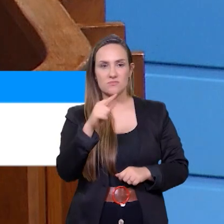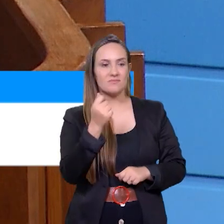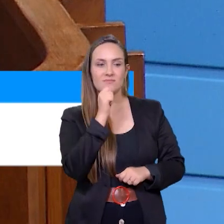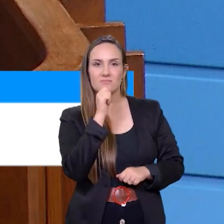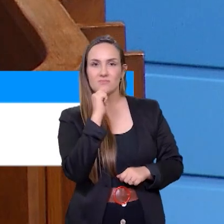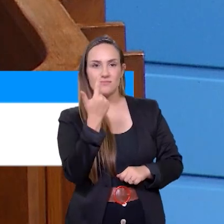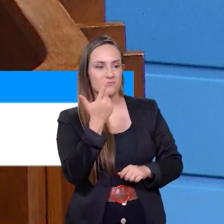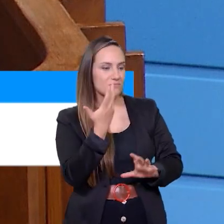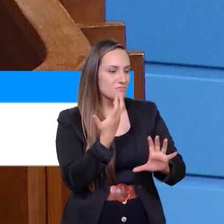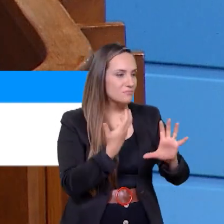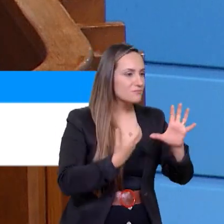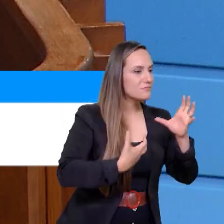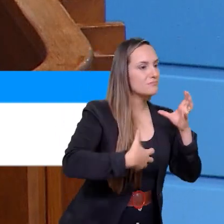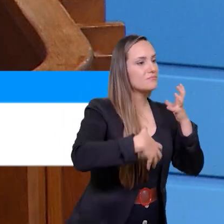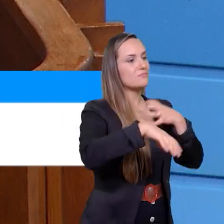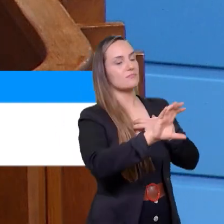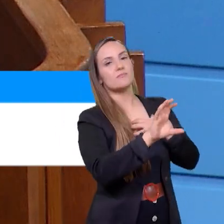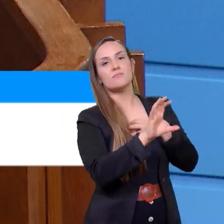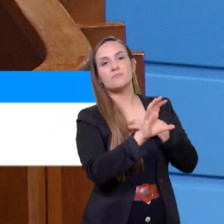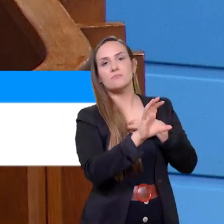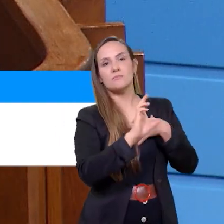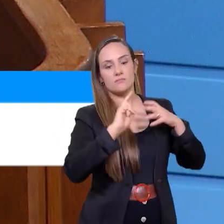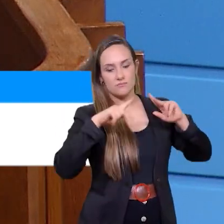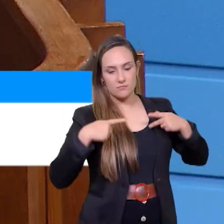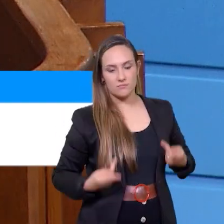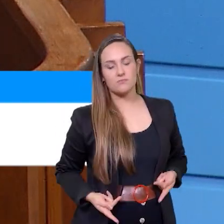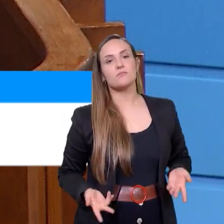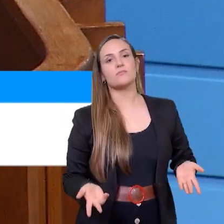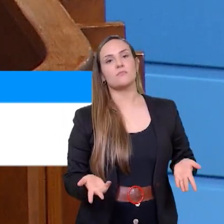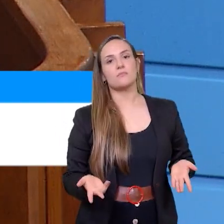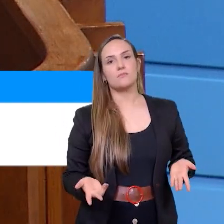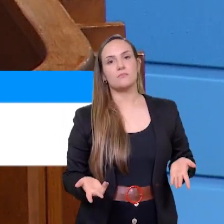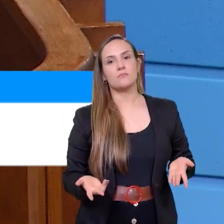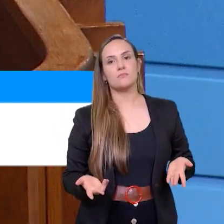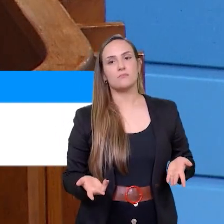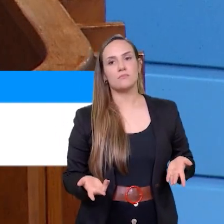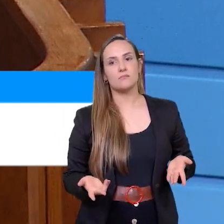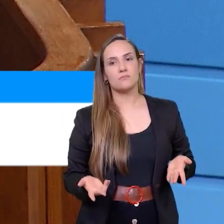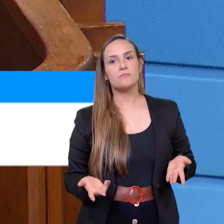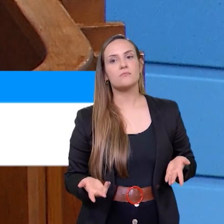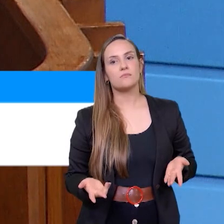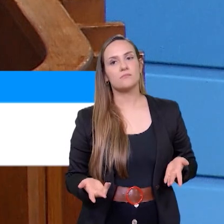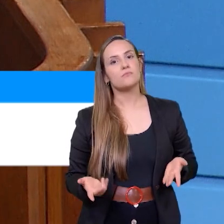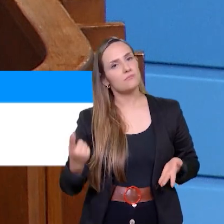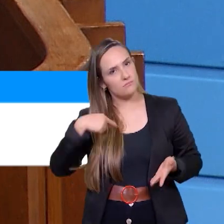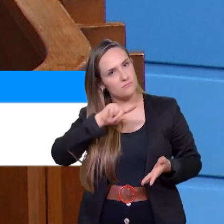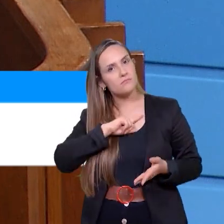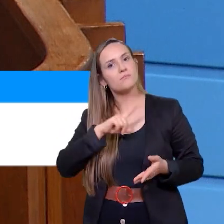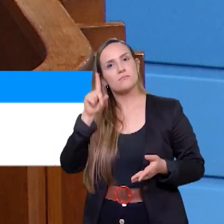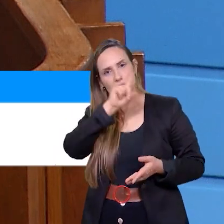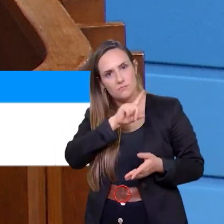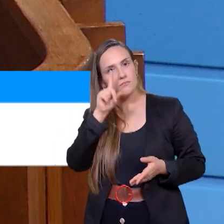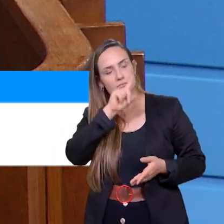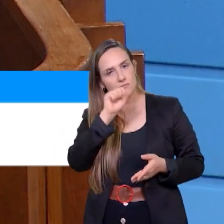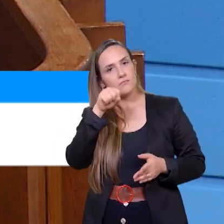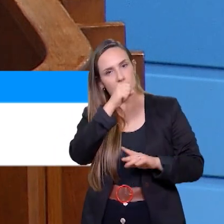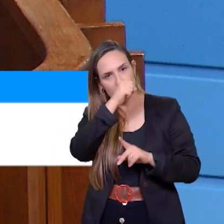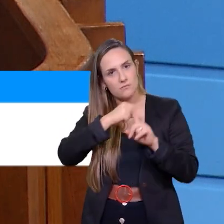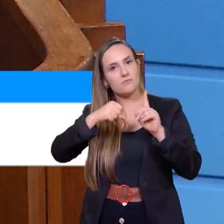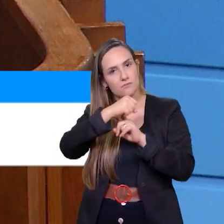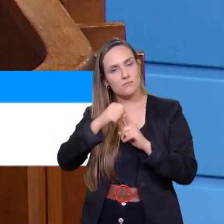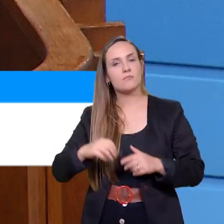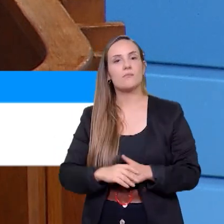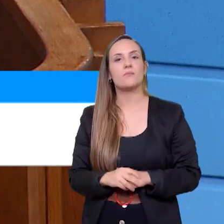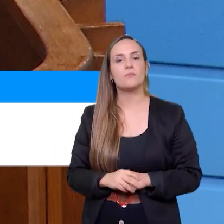Enquanto a dor do outro não for capaz de nos sensibilizar como ser humano, nós vamos falhando cada vez mais como sociedade.